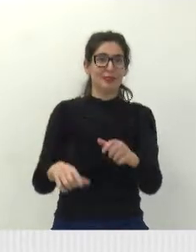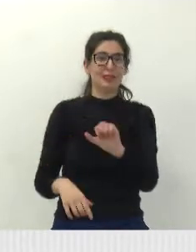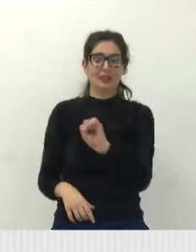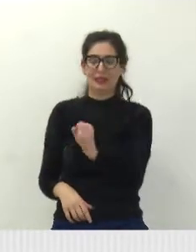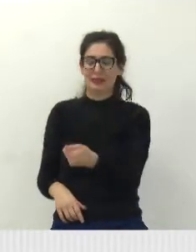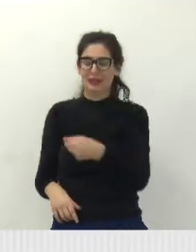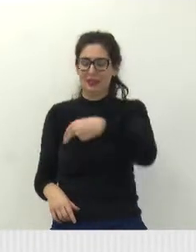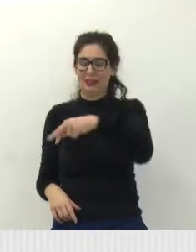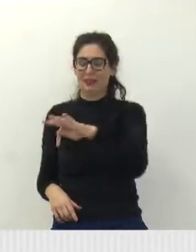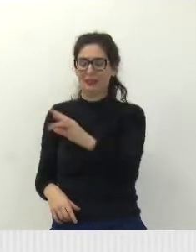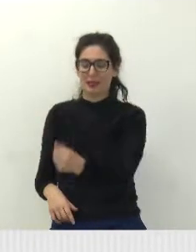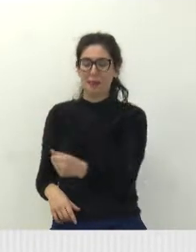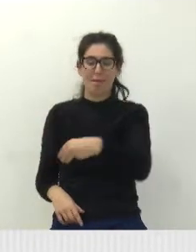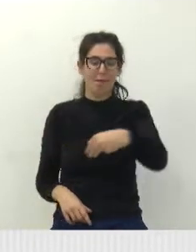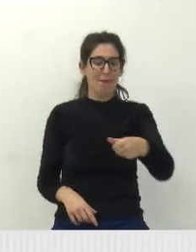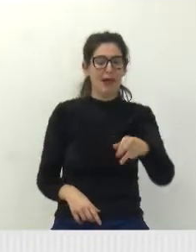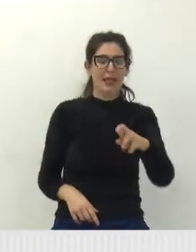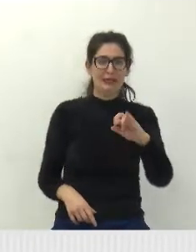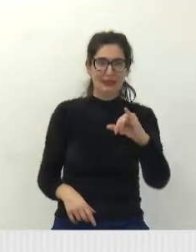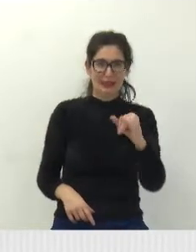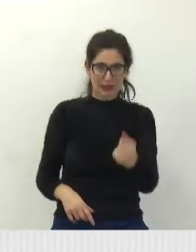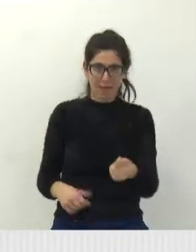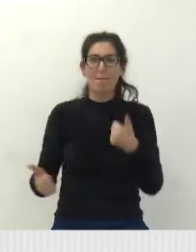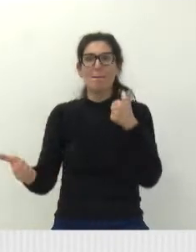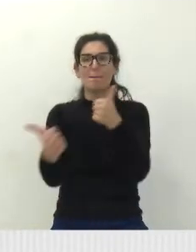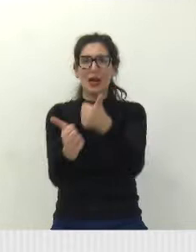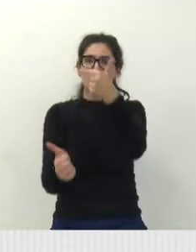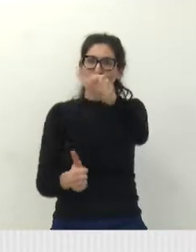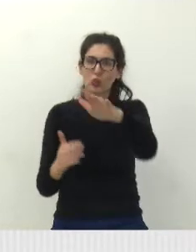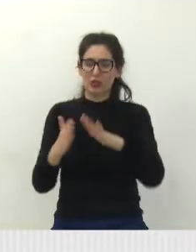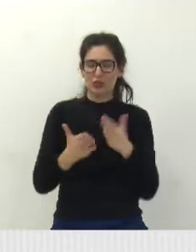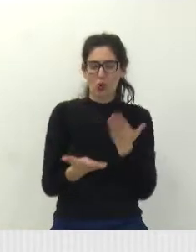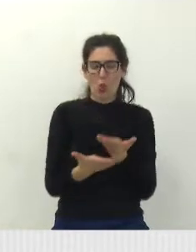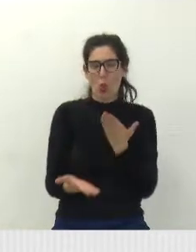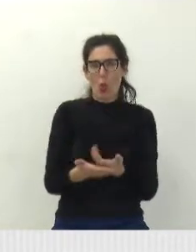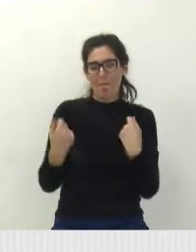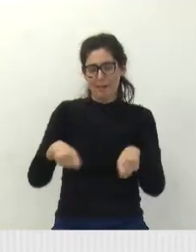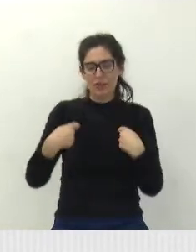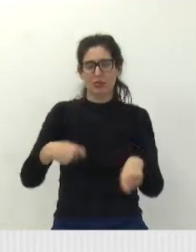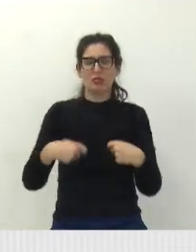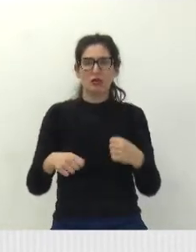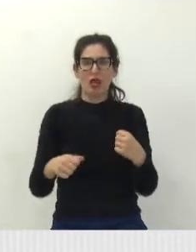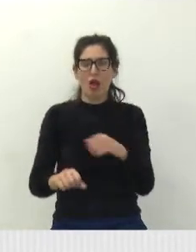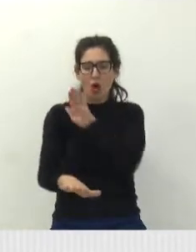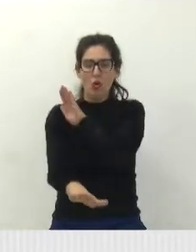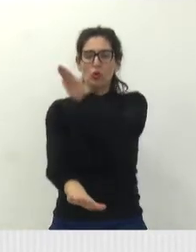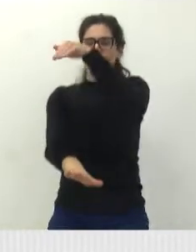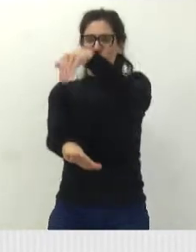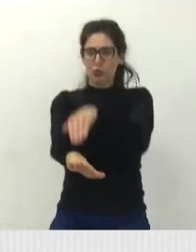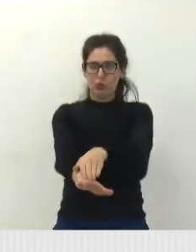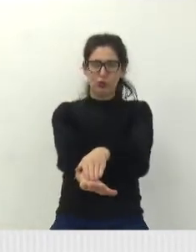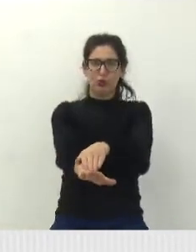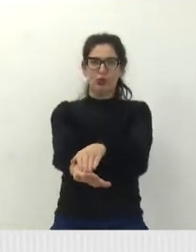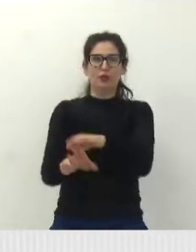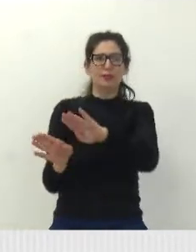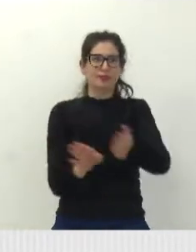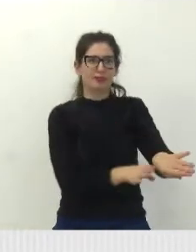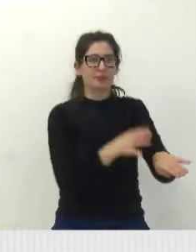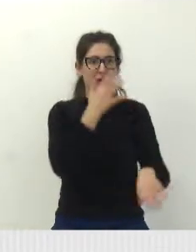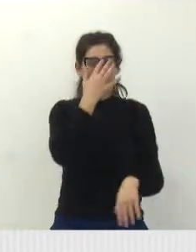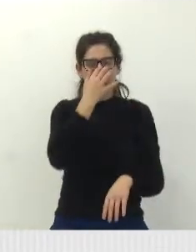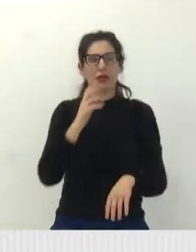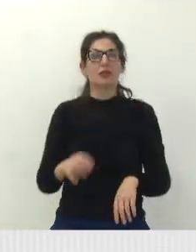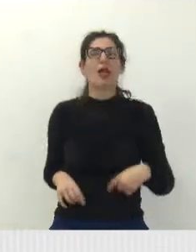Pequeno Polegar. Olha só, próxima a outra escola. Próximo. Também já pedi, eu caí nesse